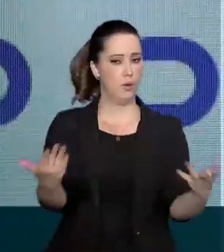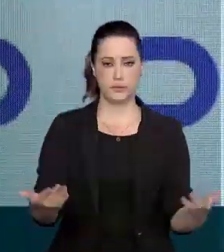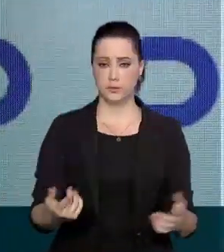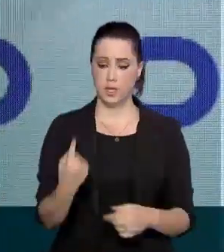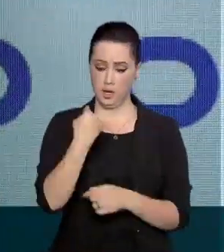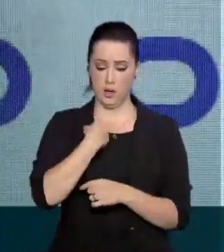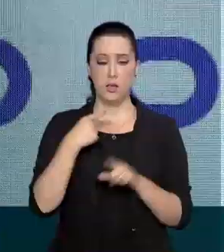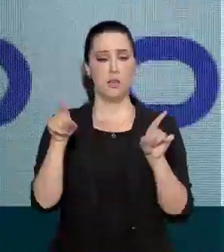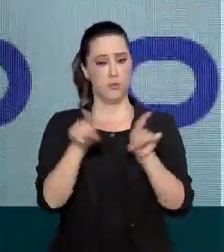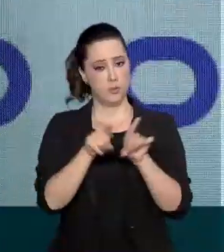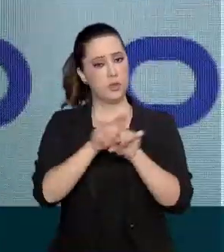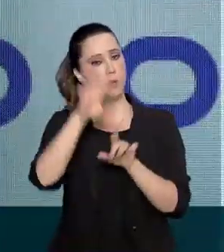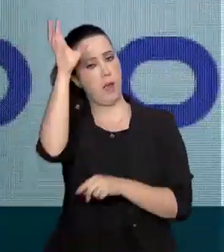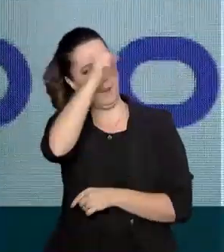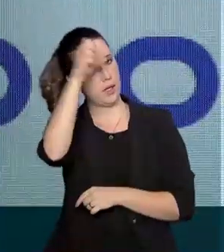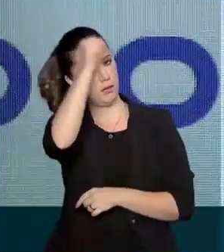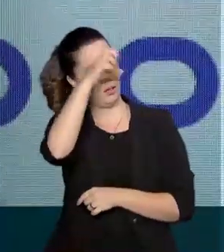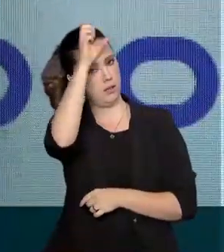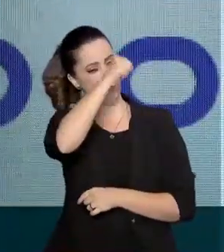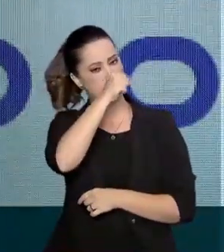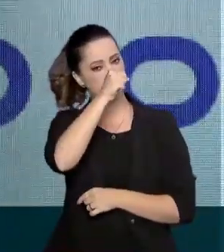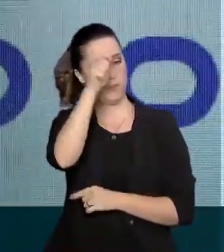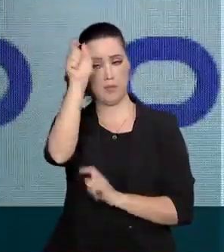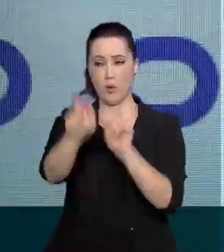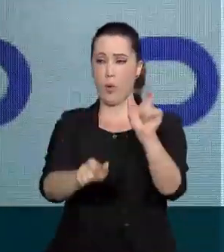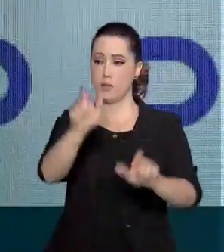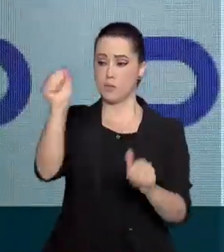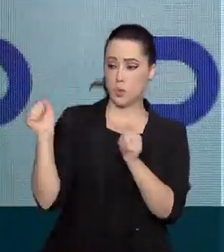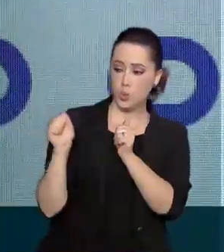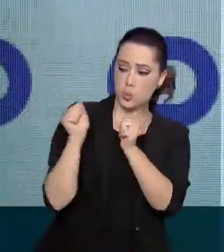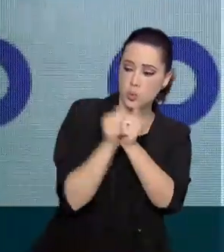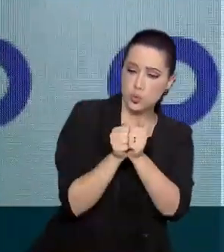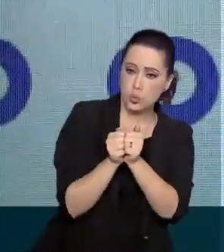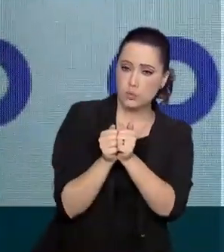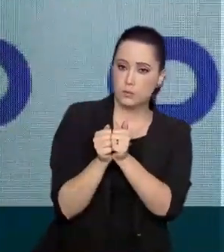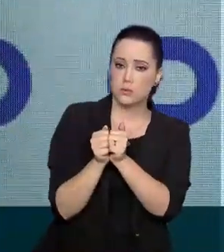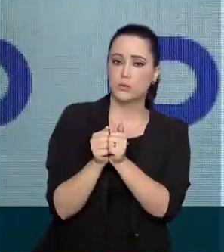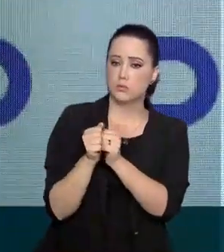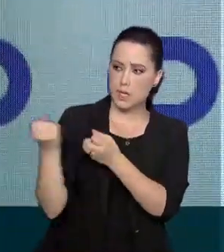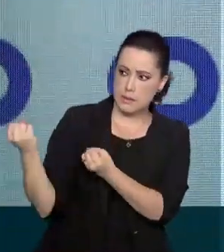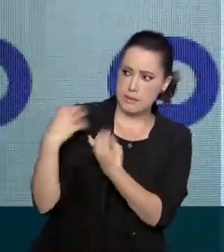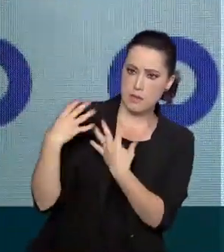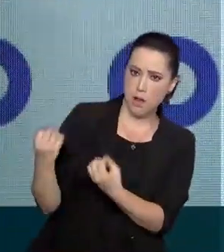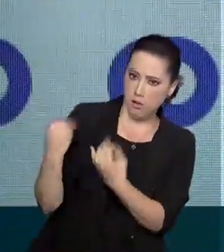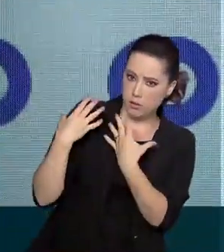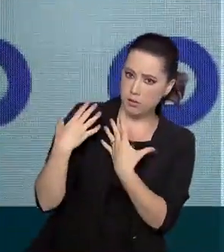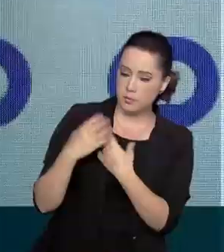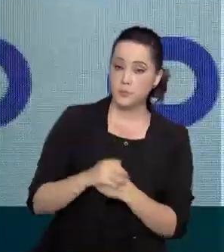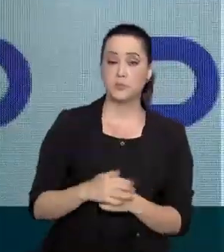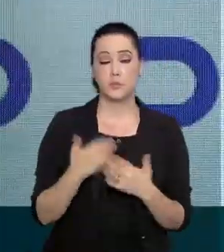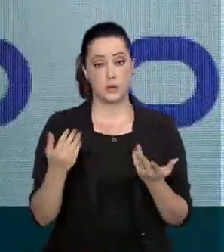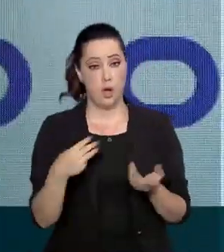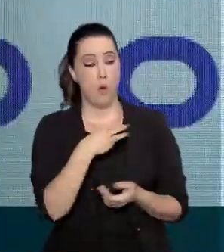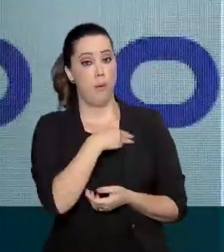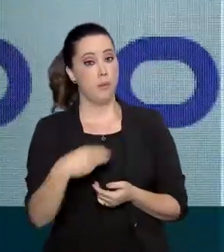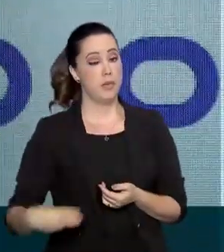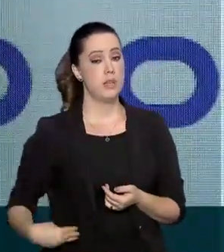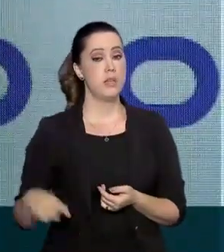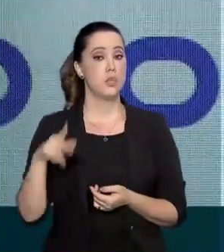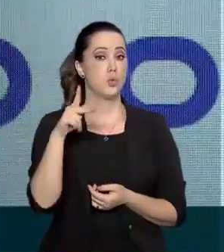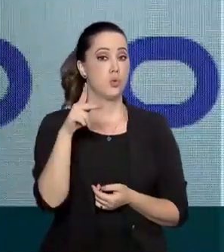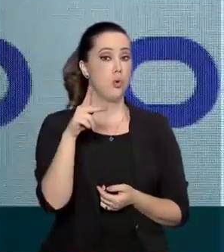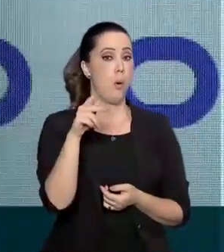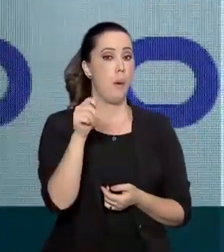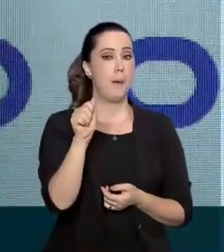e eu venho aprendendo muito com as pessoas que tenho ao meu lado. E o Paulo Guedes tem essa visão, junto com os meus